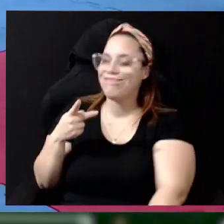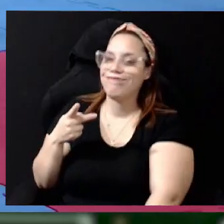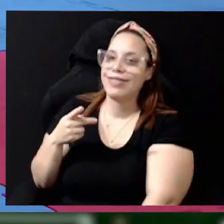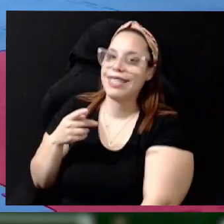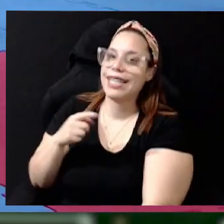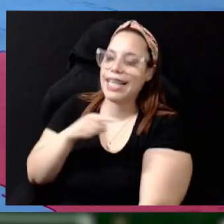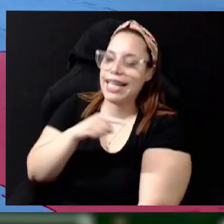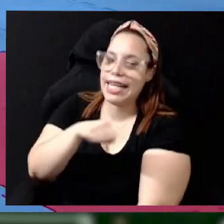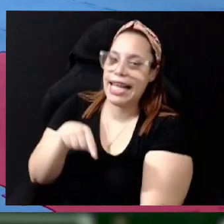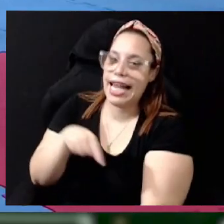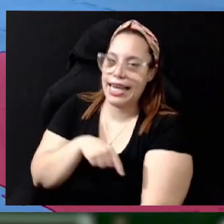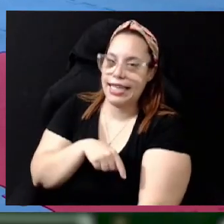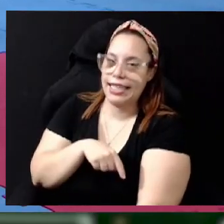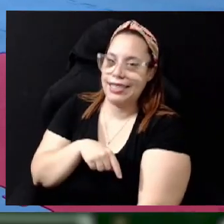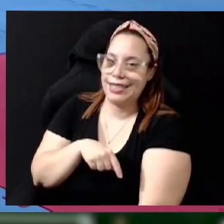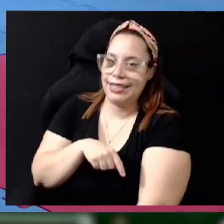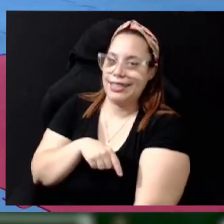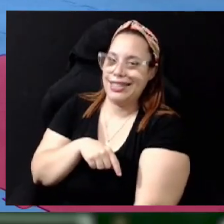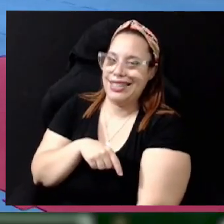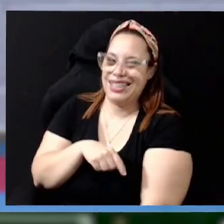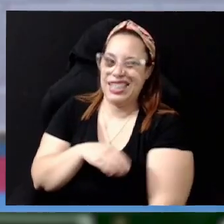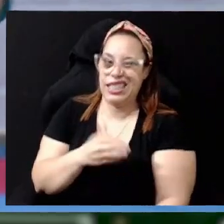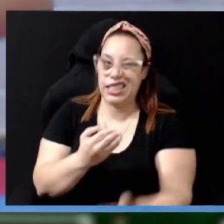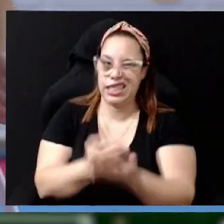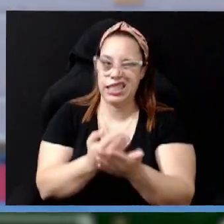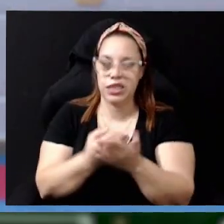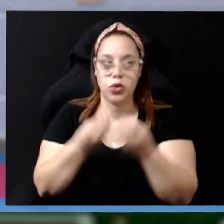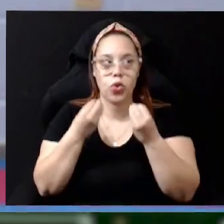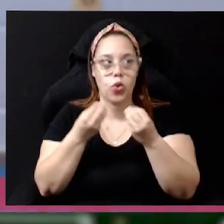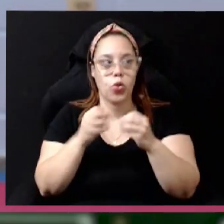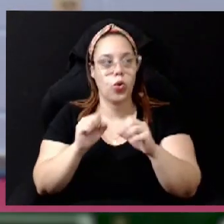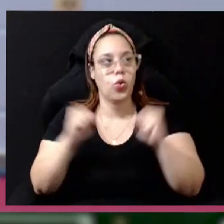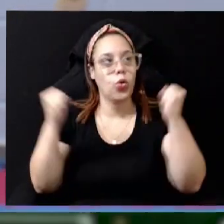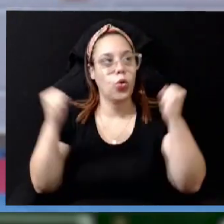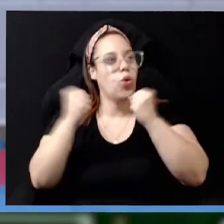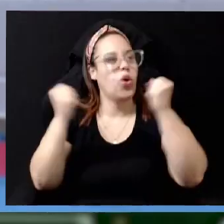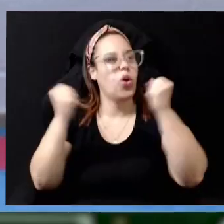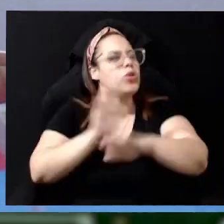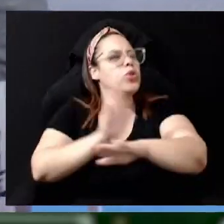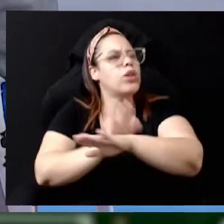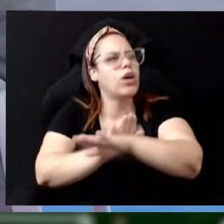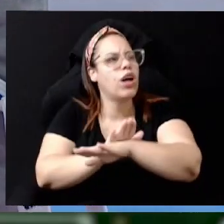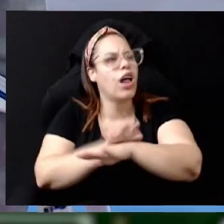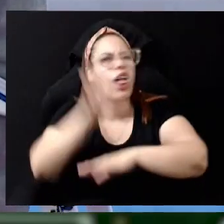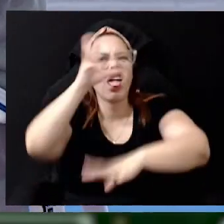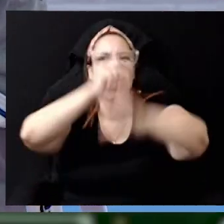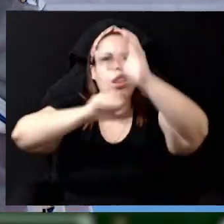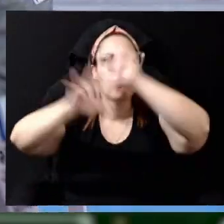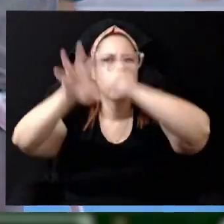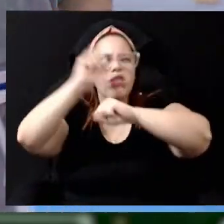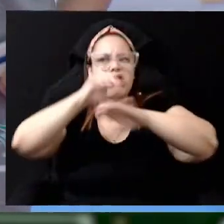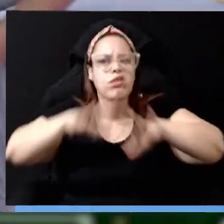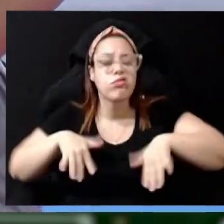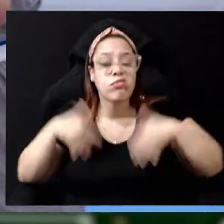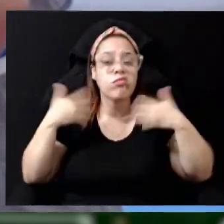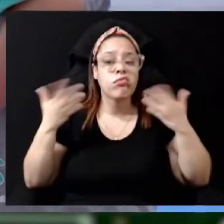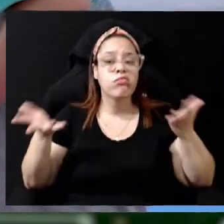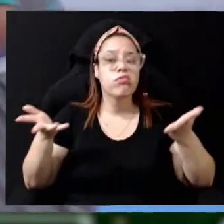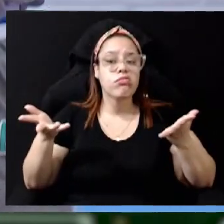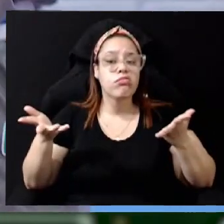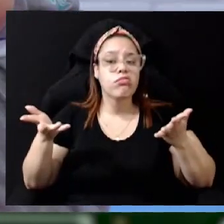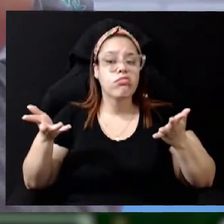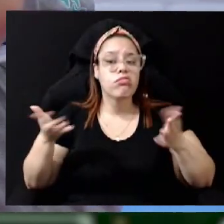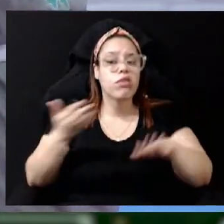da sala de aula, né? Uhum. Como que a educação física pode ajudar no aprendizado, enfim,